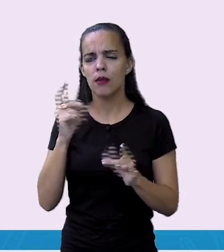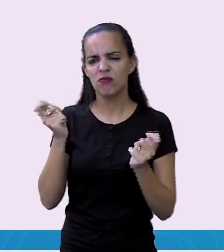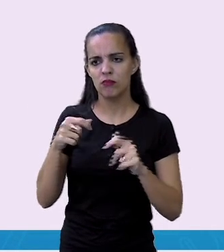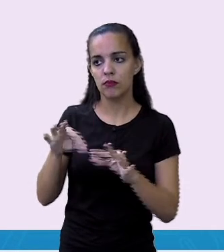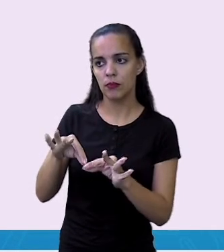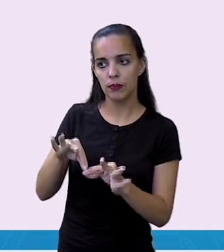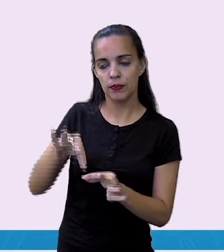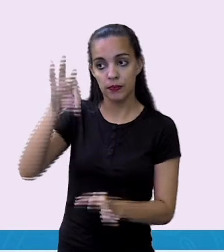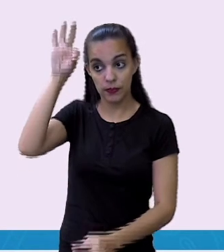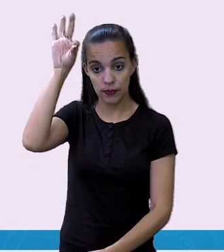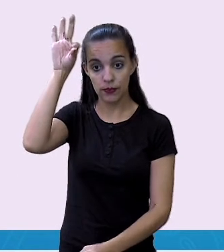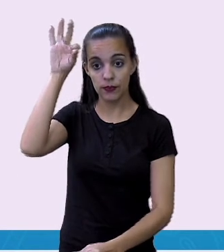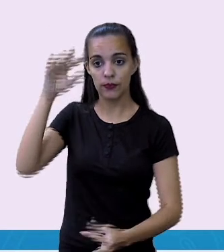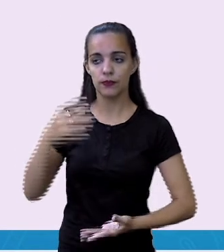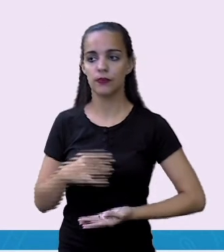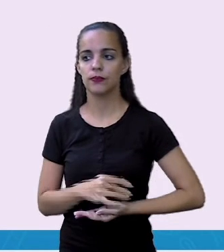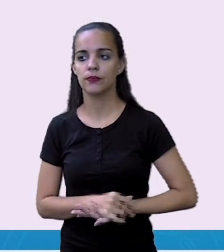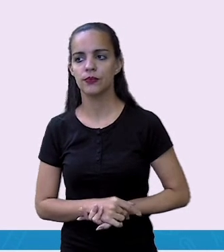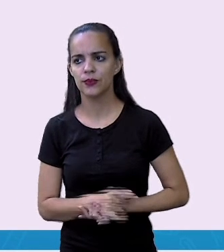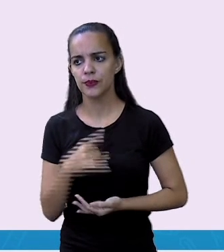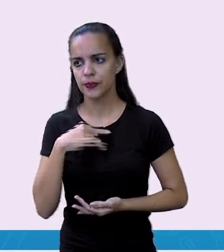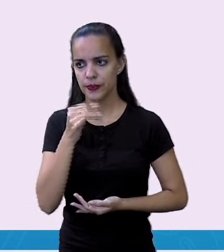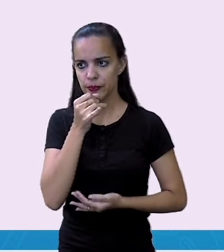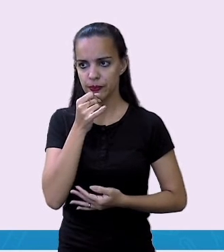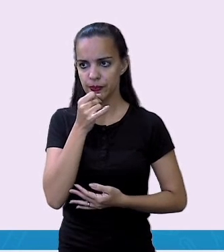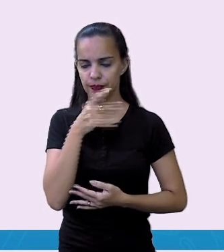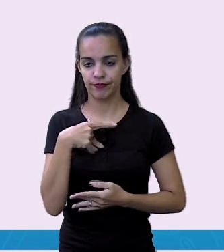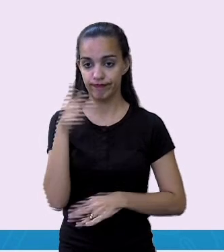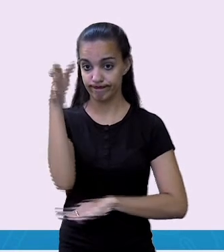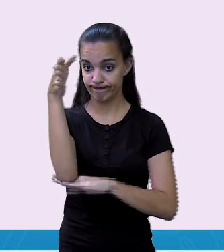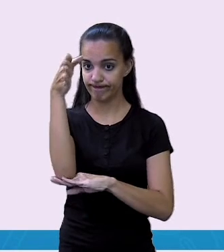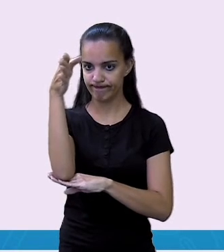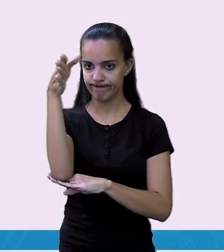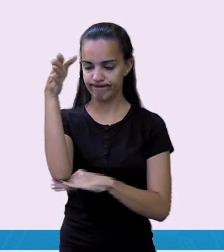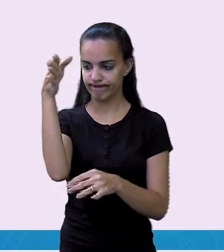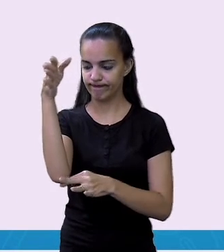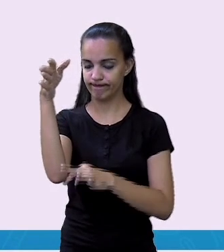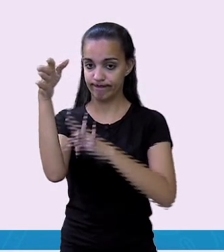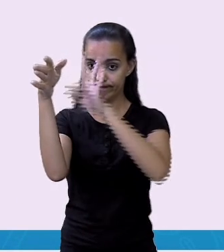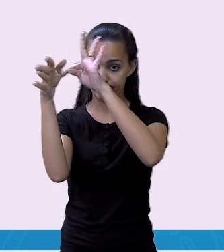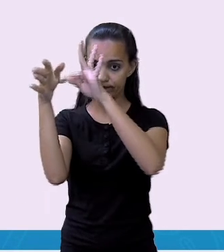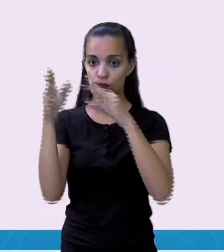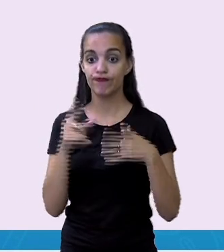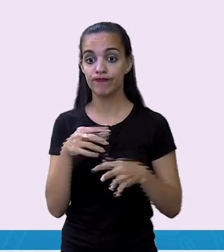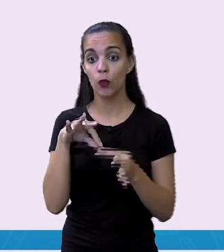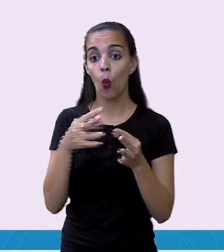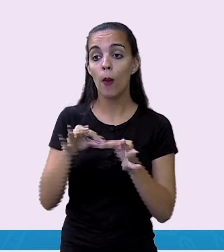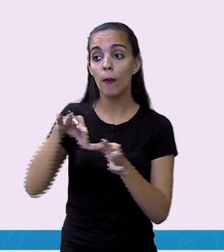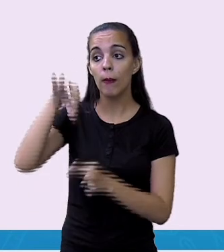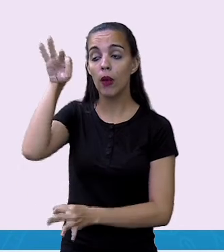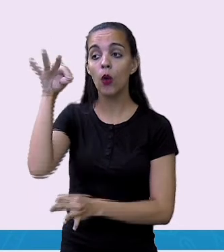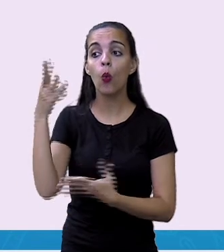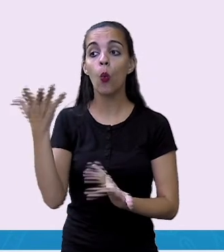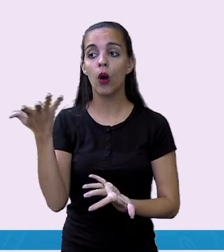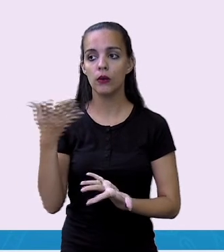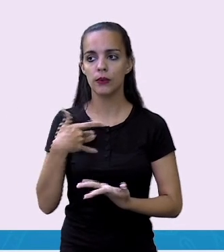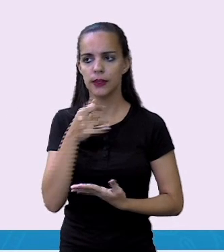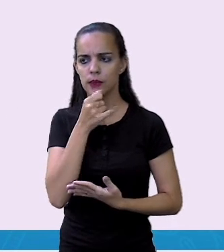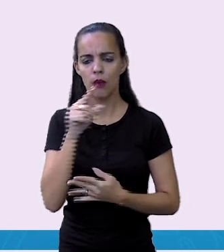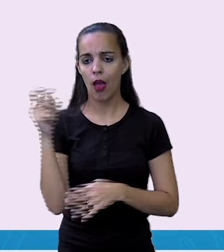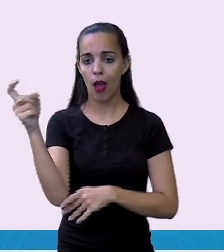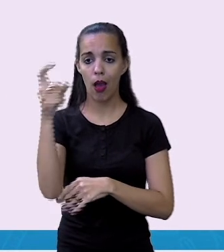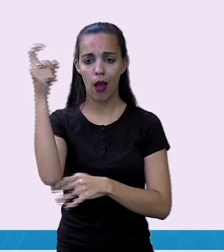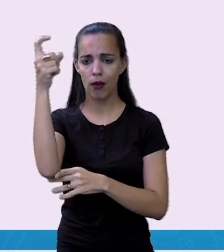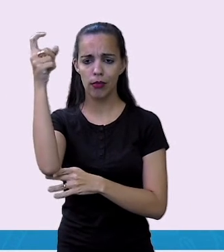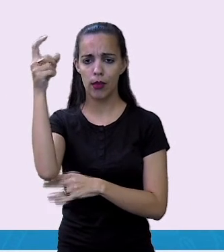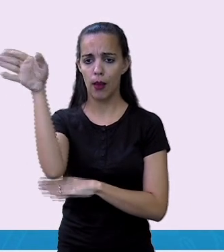medir o mastro de uma bandeira. A bandeira foi hasteada e ele quer saber a altura